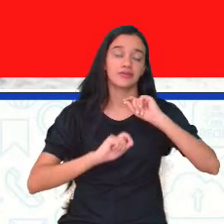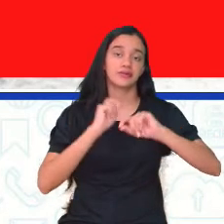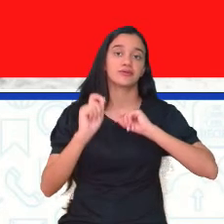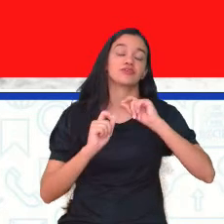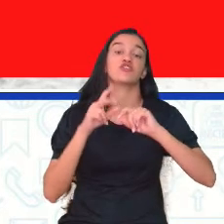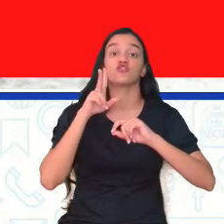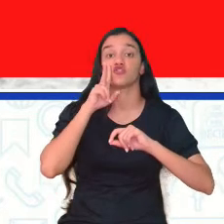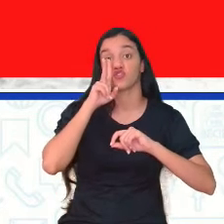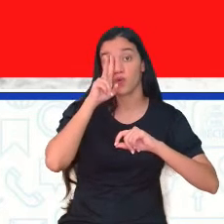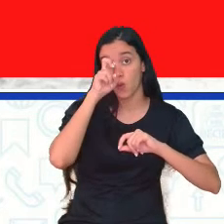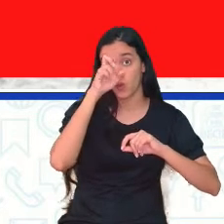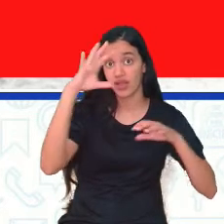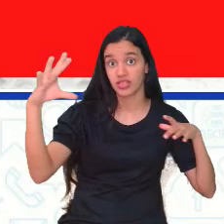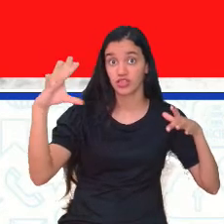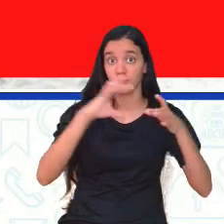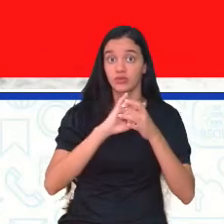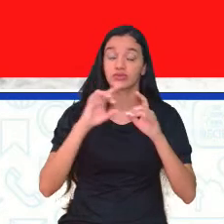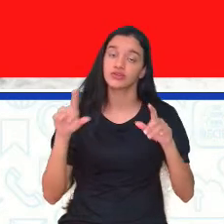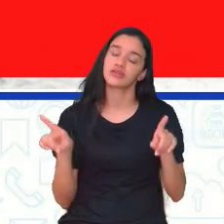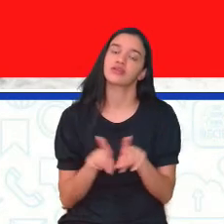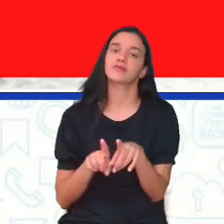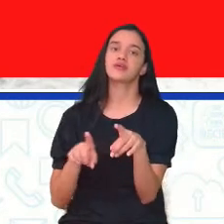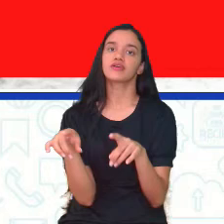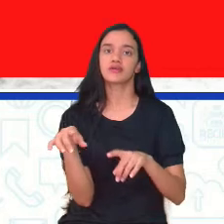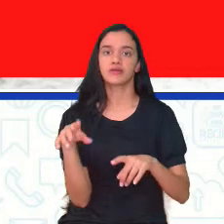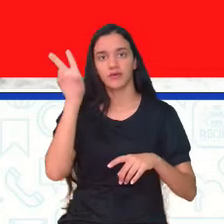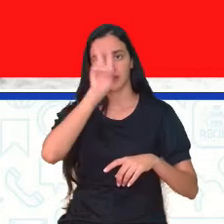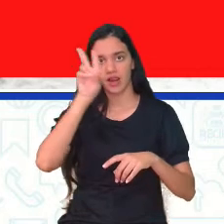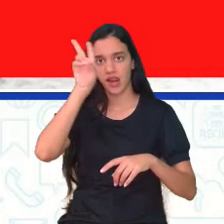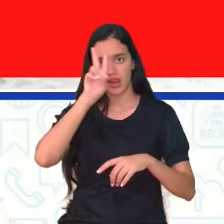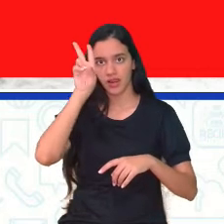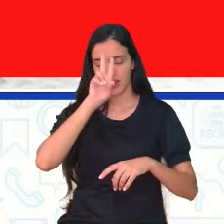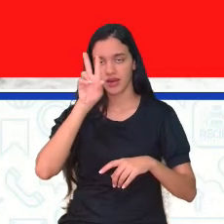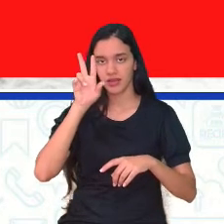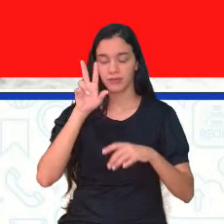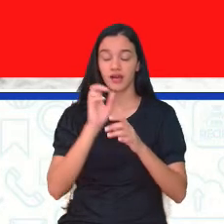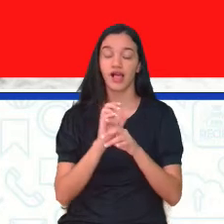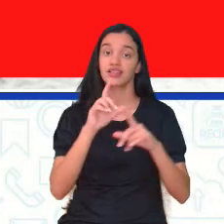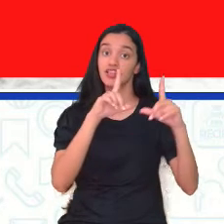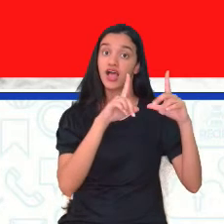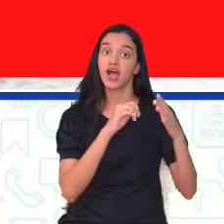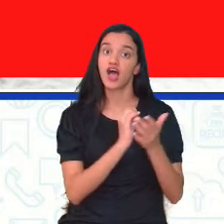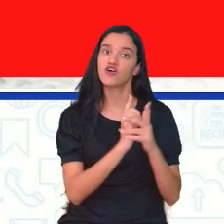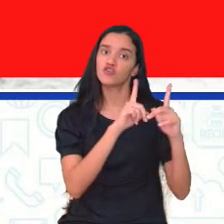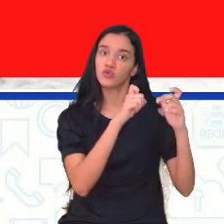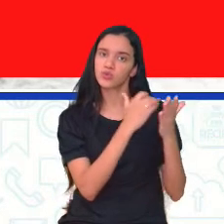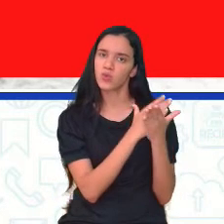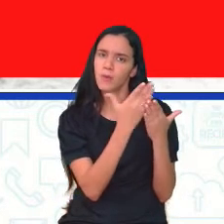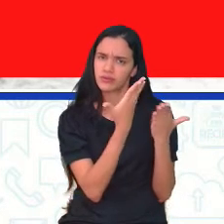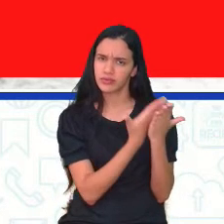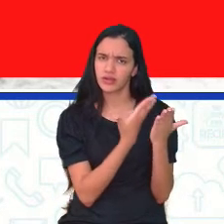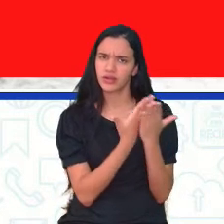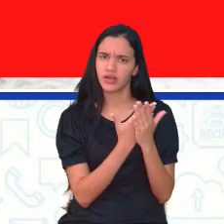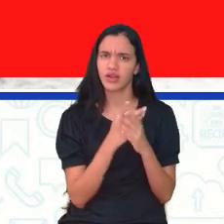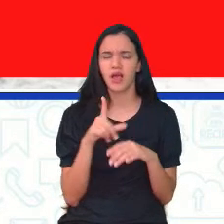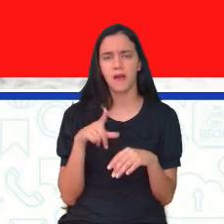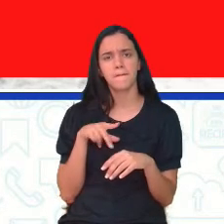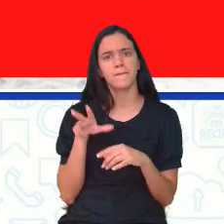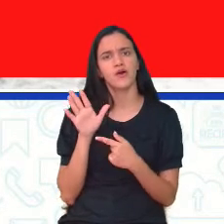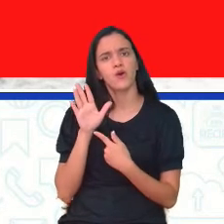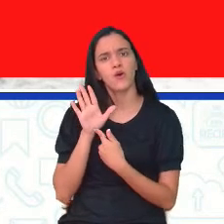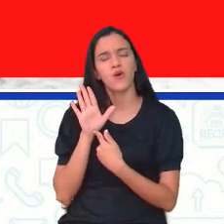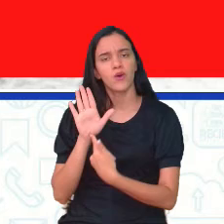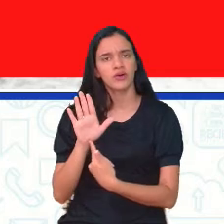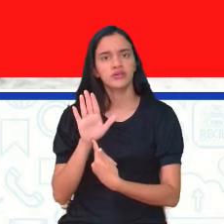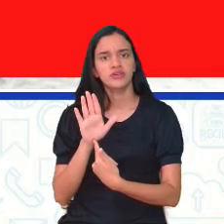nação forte e unida. Vamos lembrar da Charge, certo? A Charge ali, ela traz um pouco da